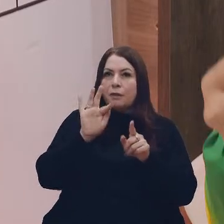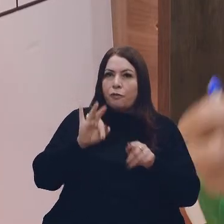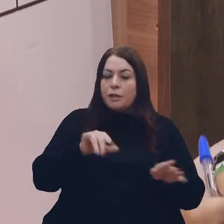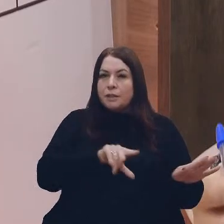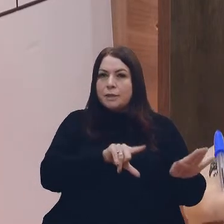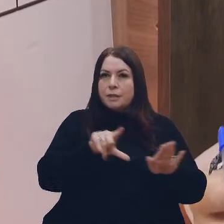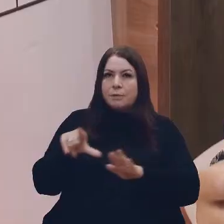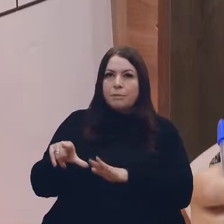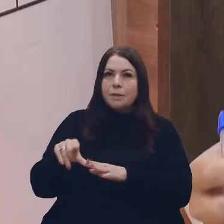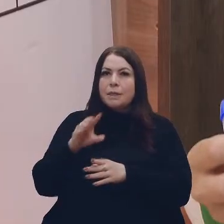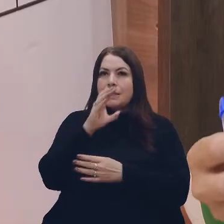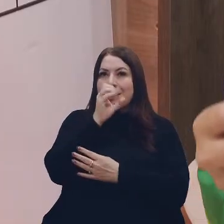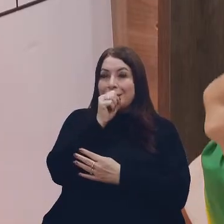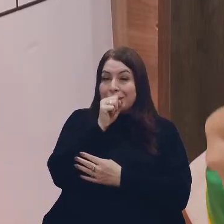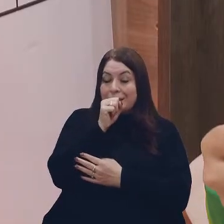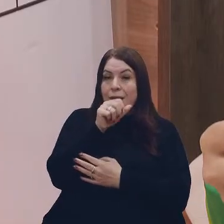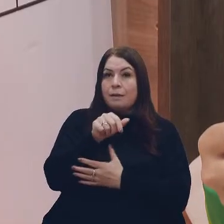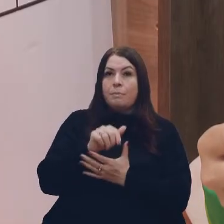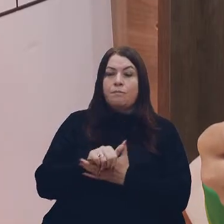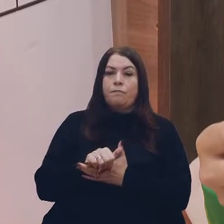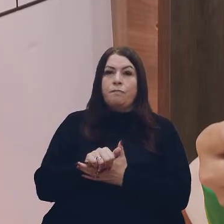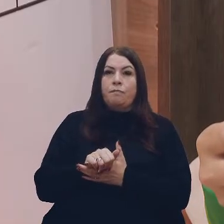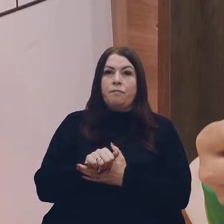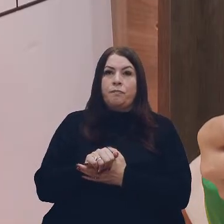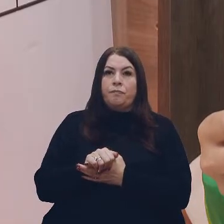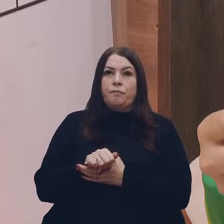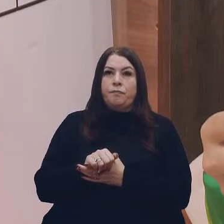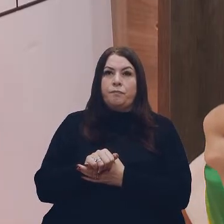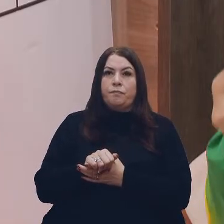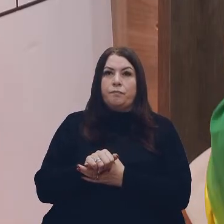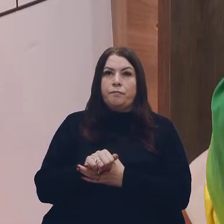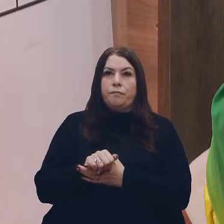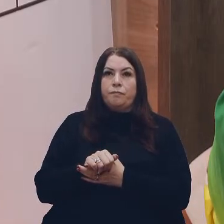semana no sábado com